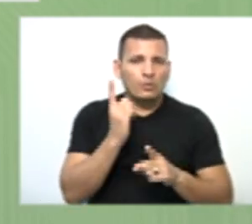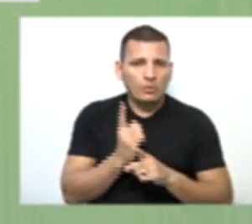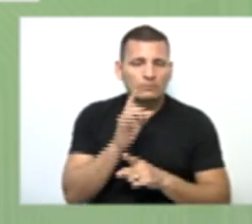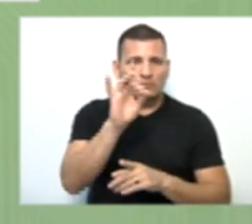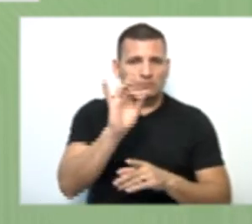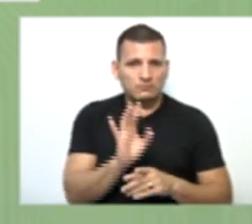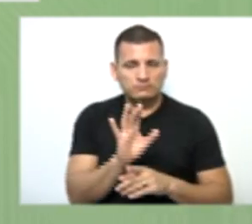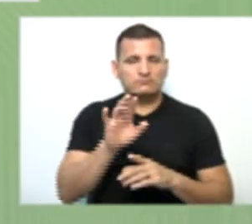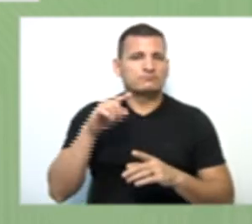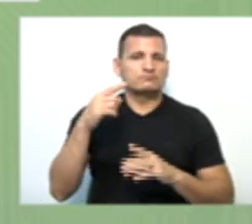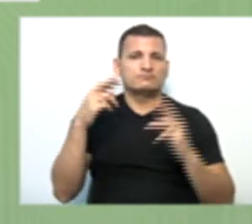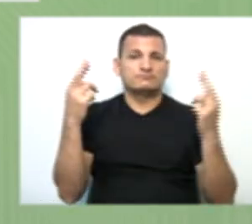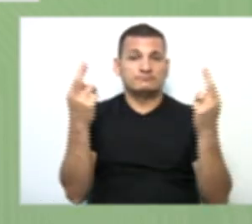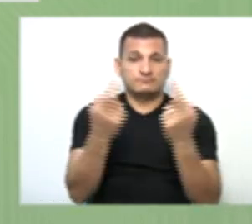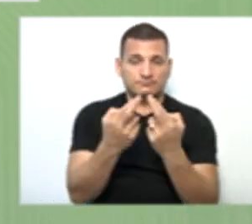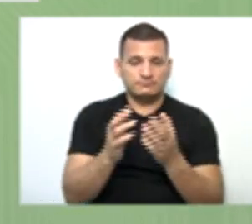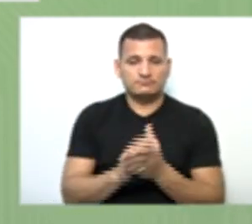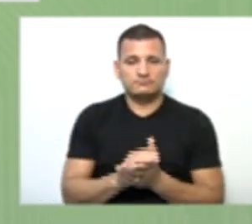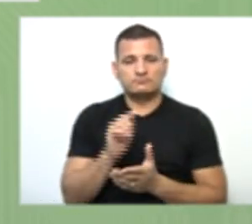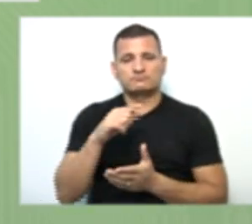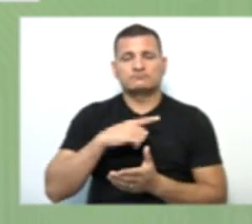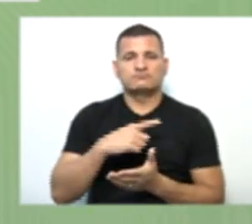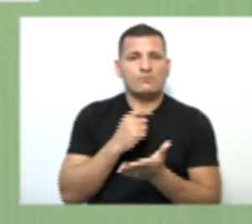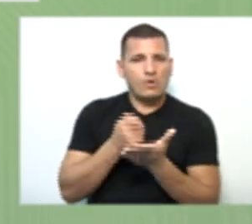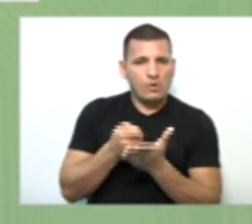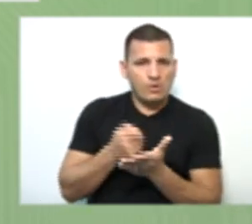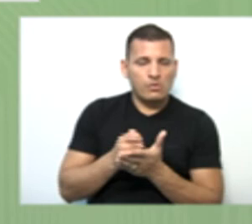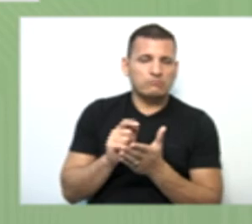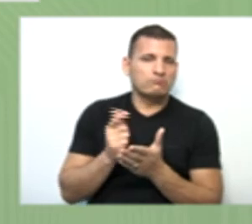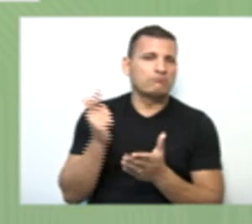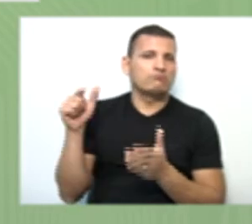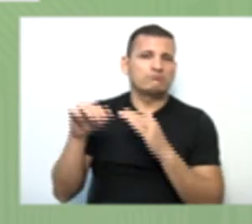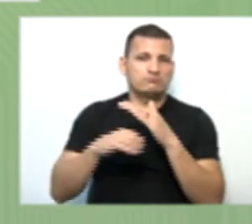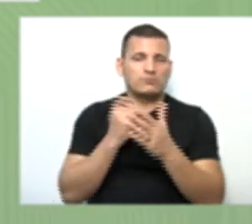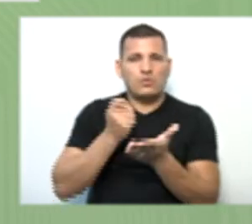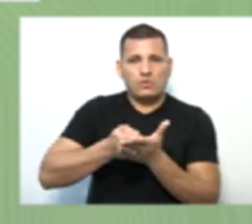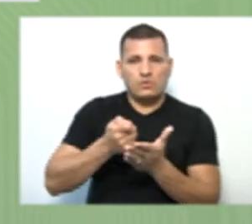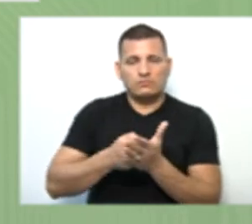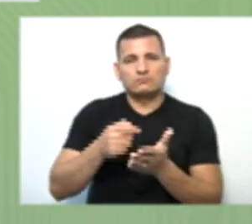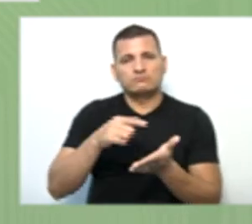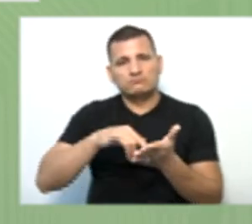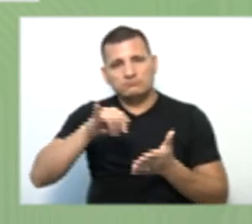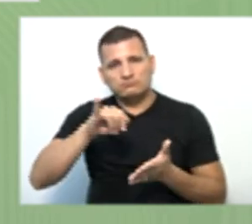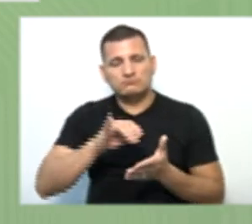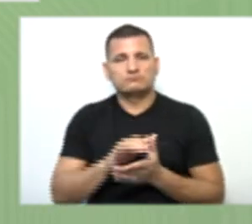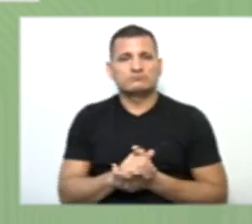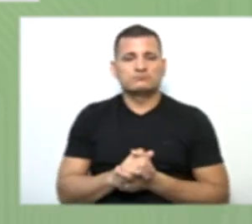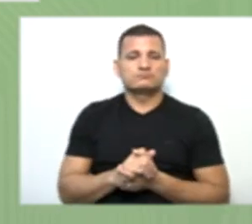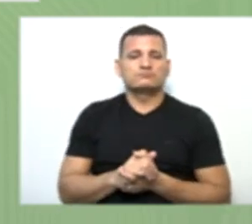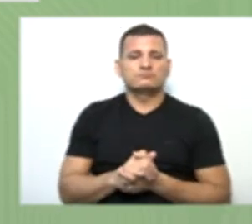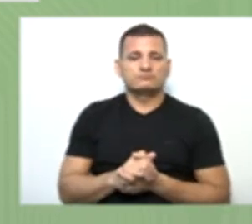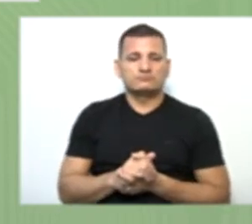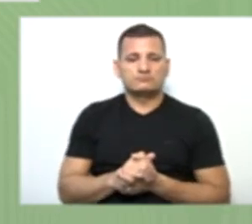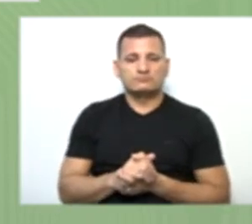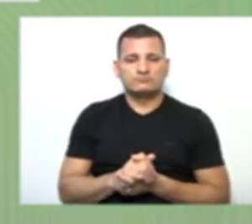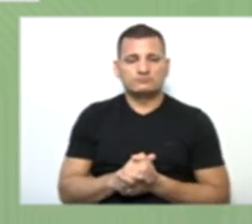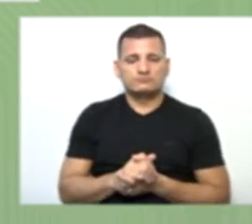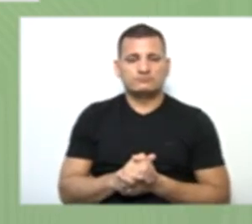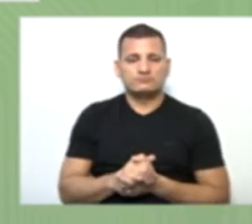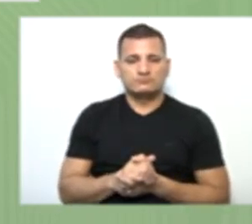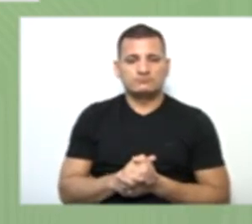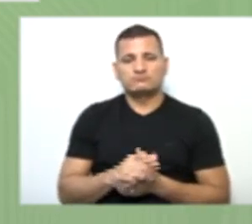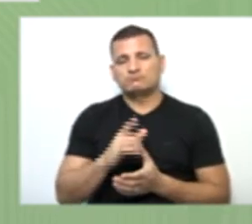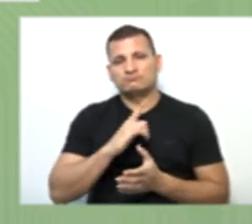com terceiros, obrigações fiscais e imposto de renda a pagar. Temos